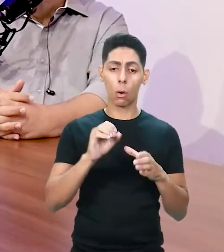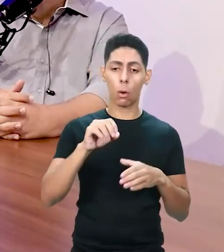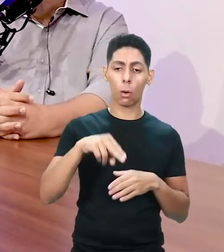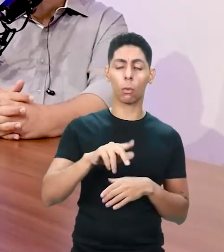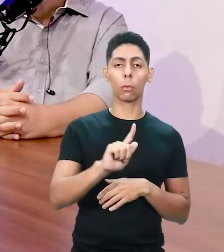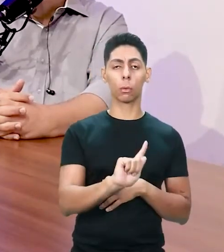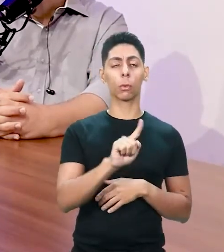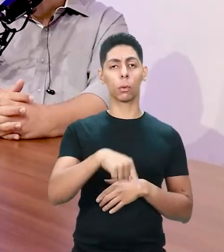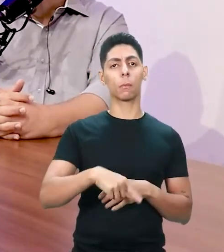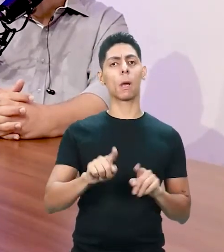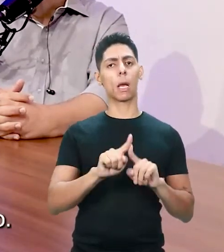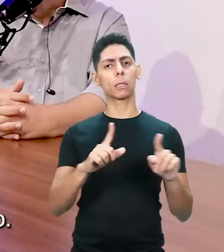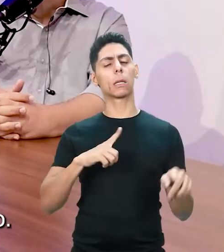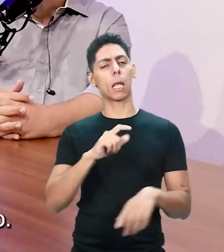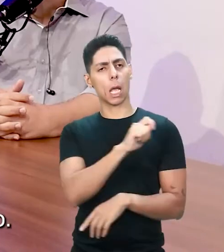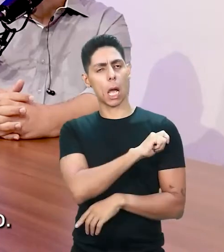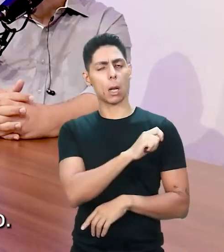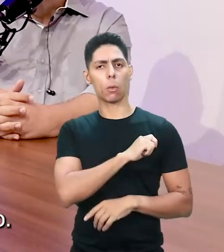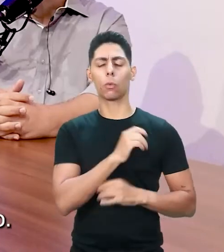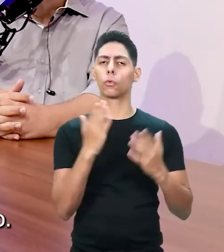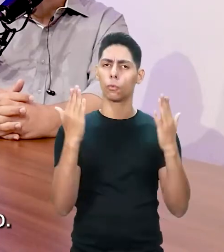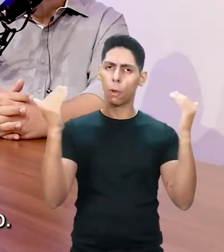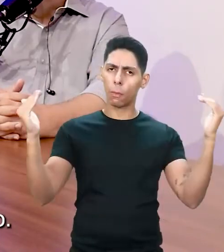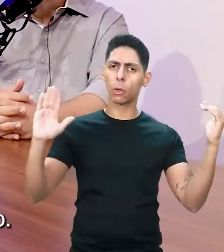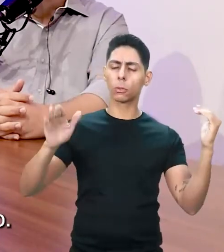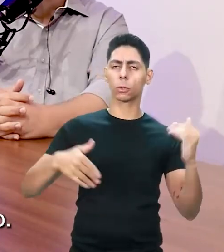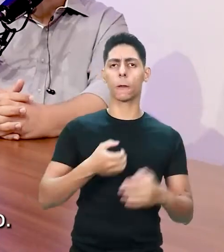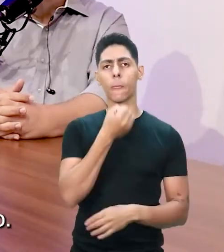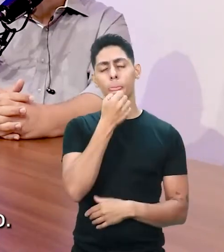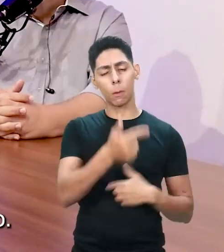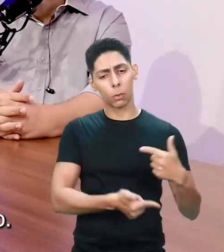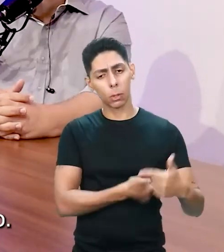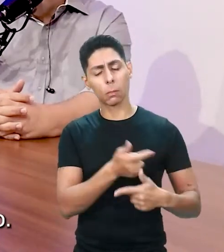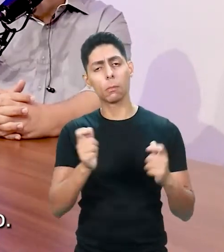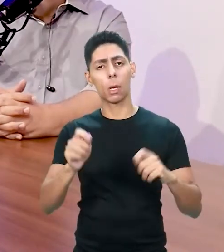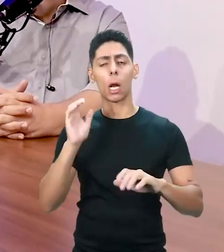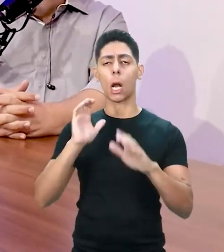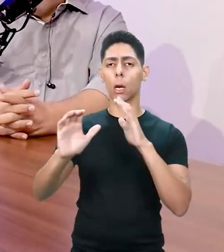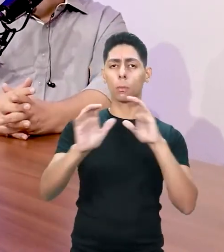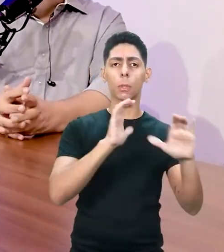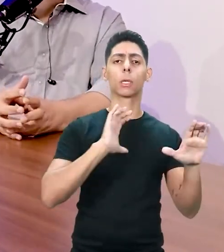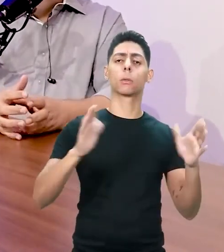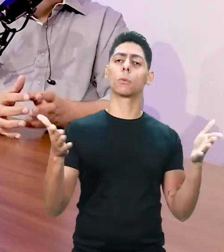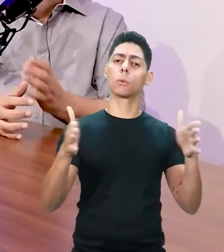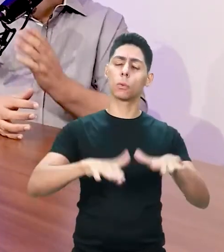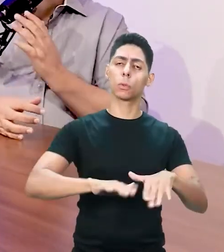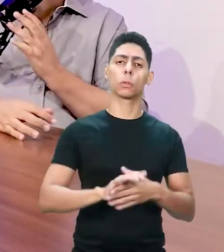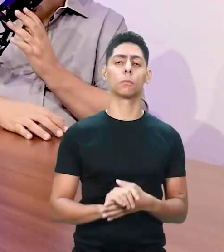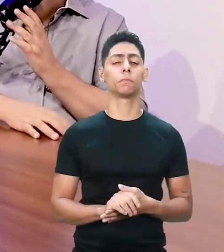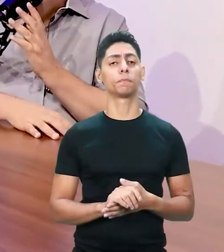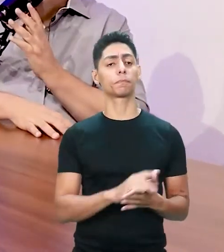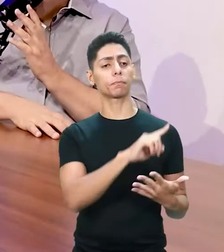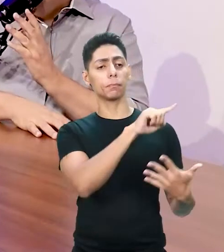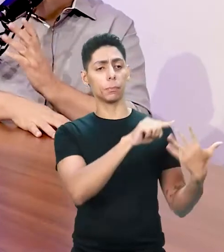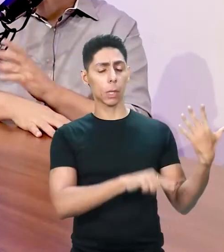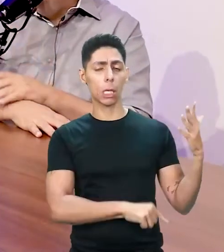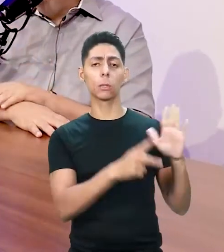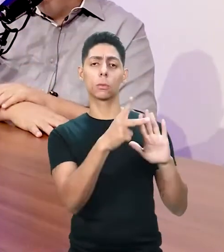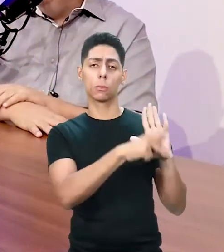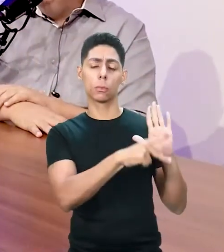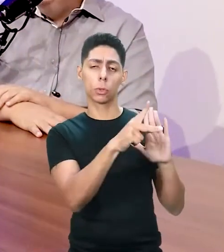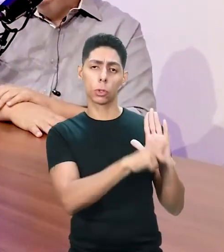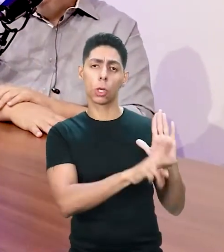ex-alunos famosos por aí que vale a pena. A gente trabalha comunicação e inclusão, que é a Unir. Esses são os planos, esses são os